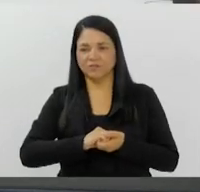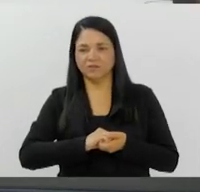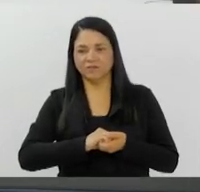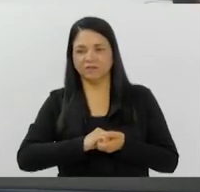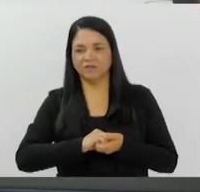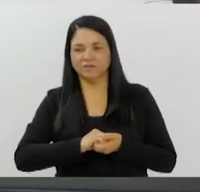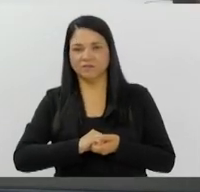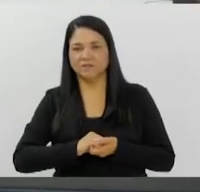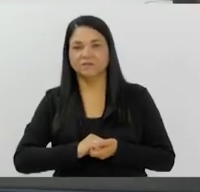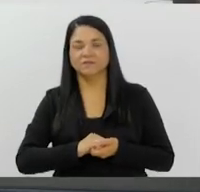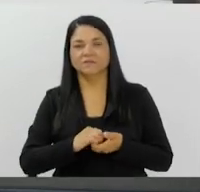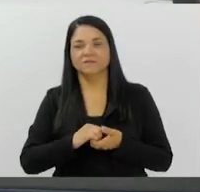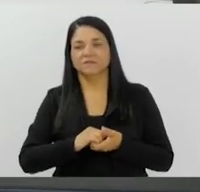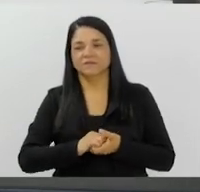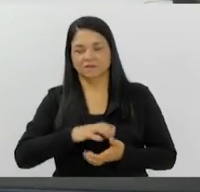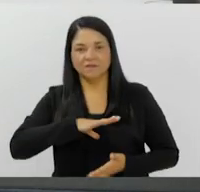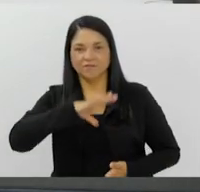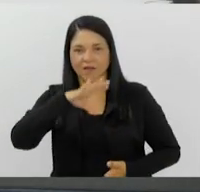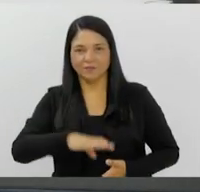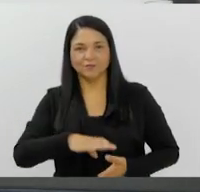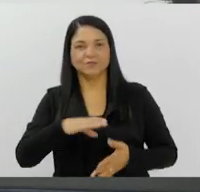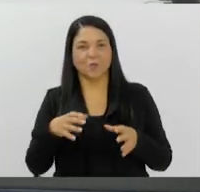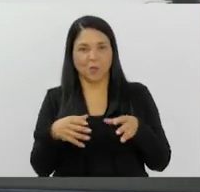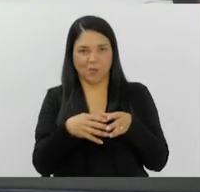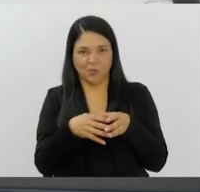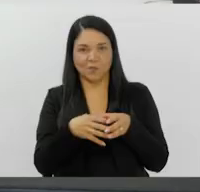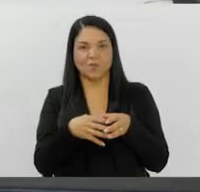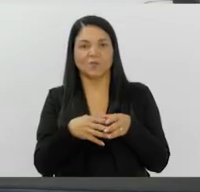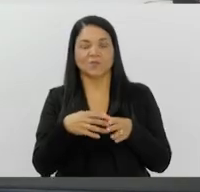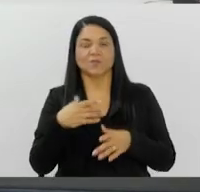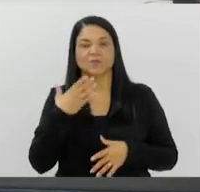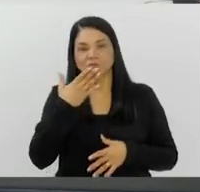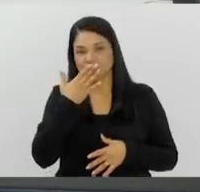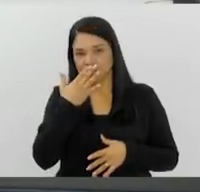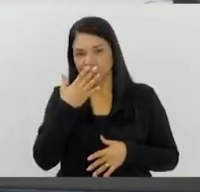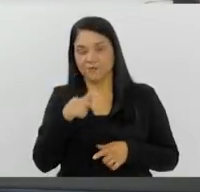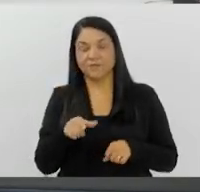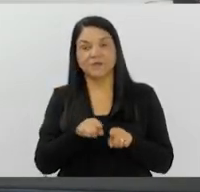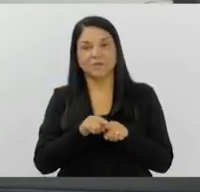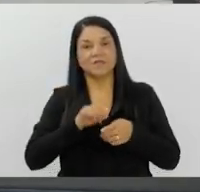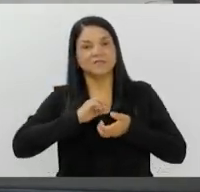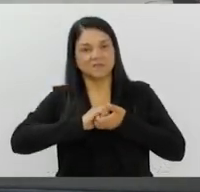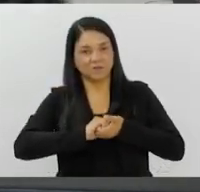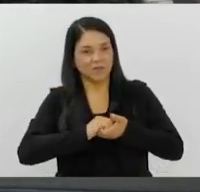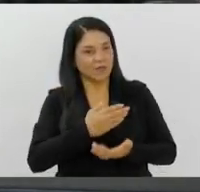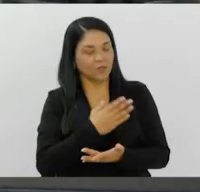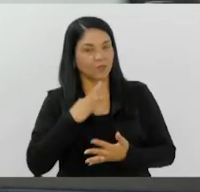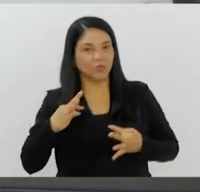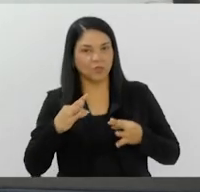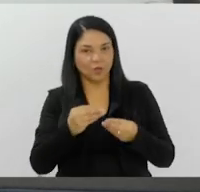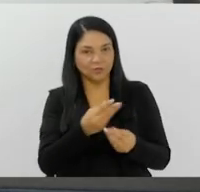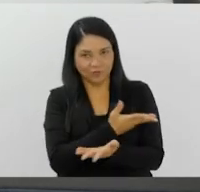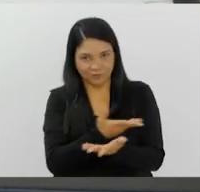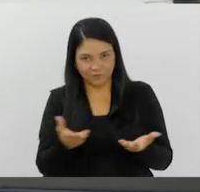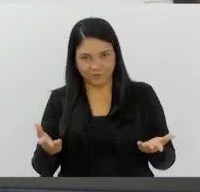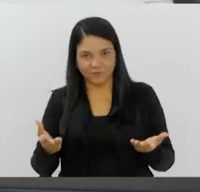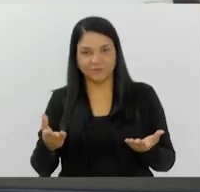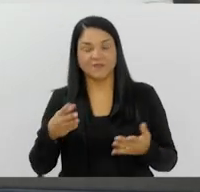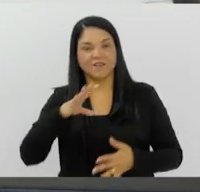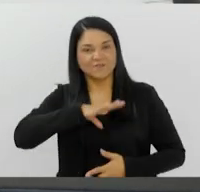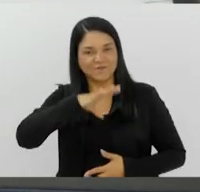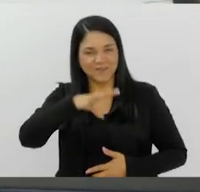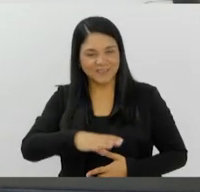esse gol né quero dizer quero saudar também a todos os presentes na figura da vascaína que já